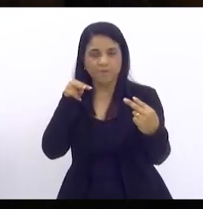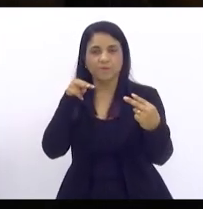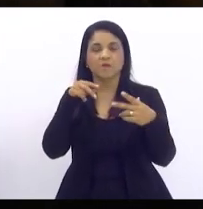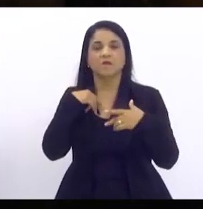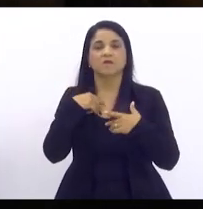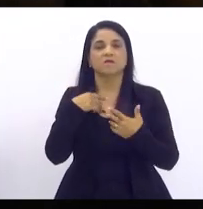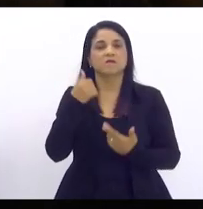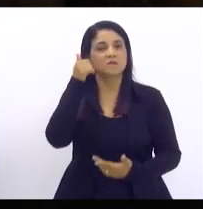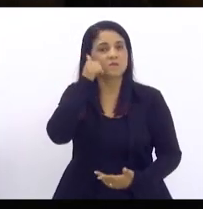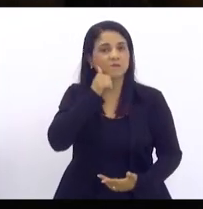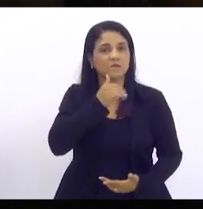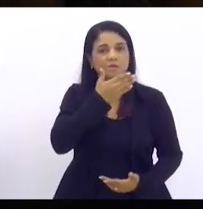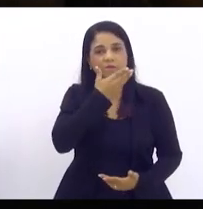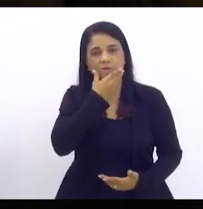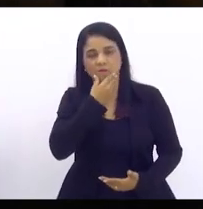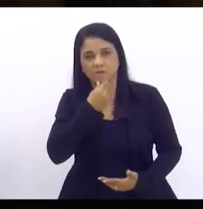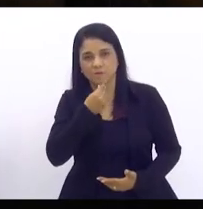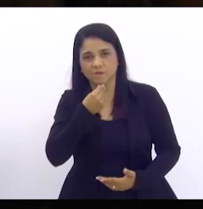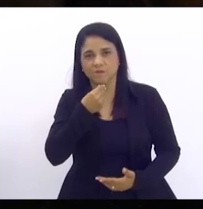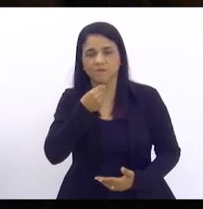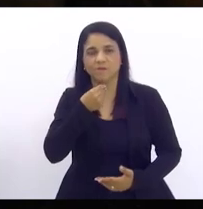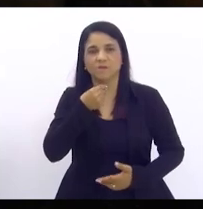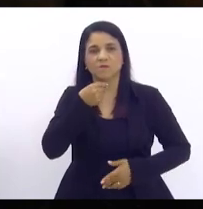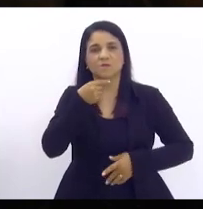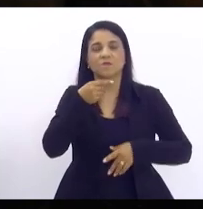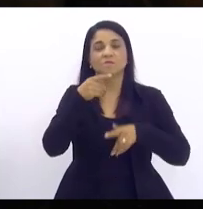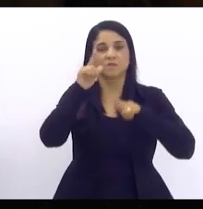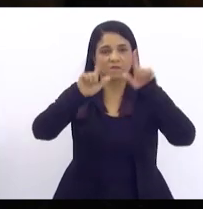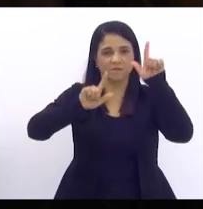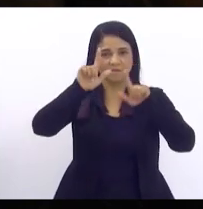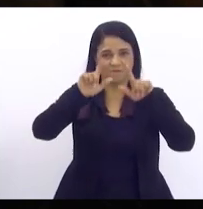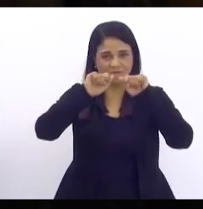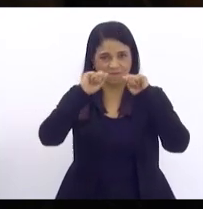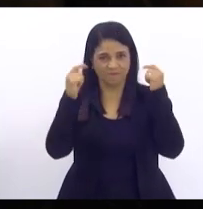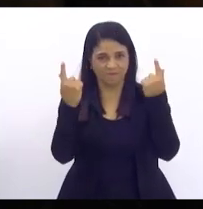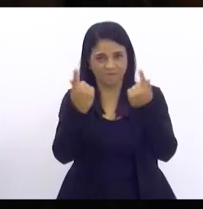senhoras e senhores telespectadores da TV Alerge,